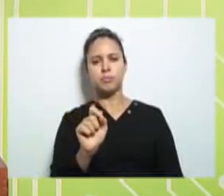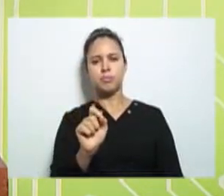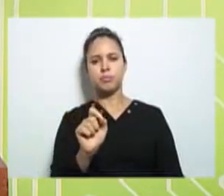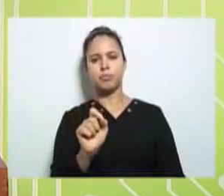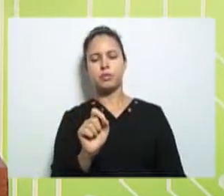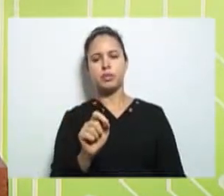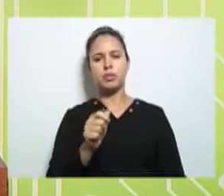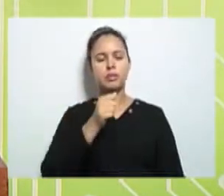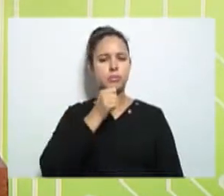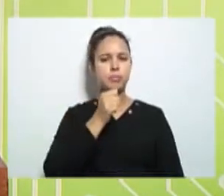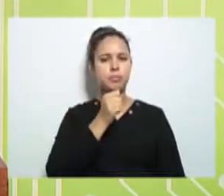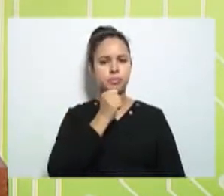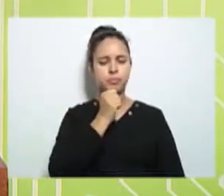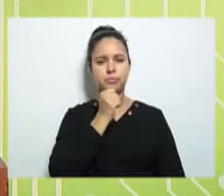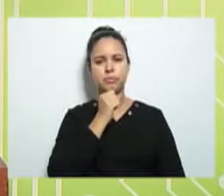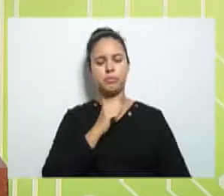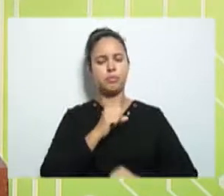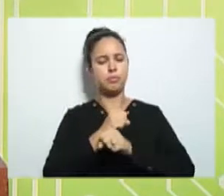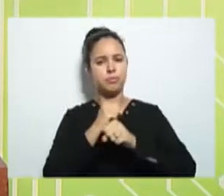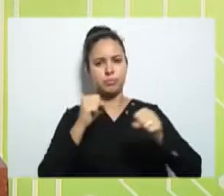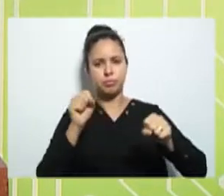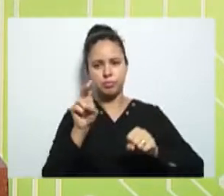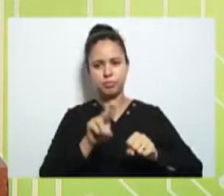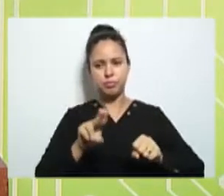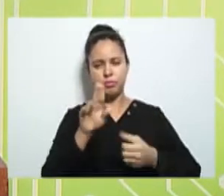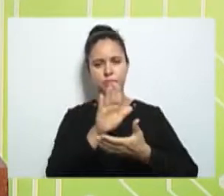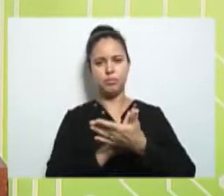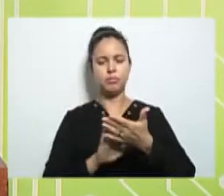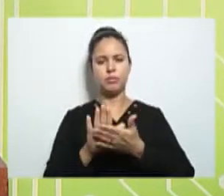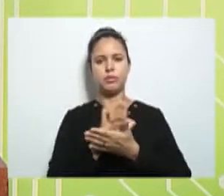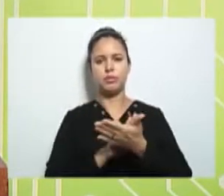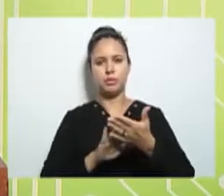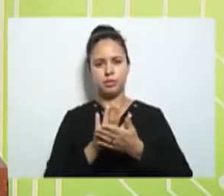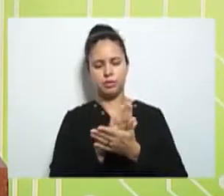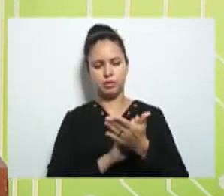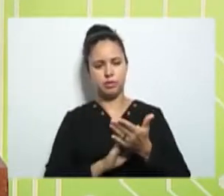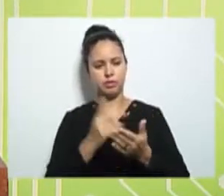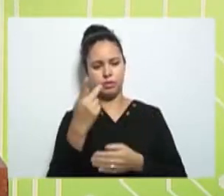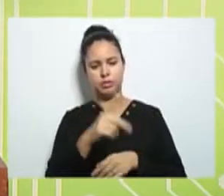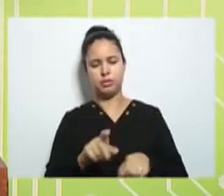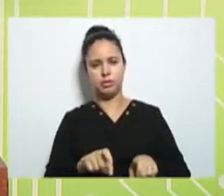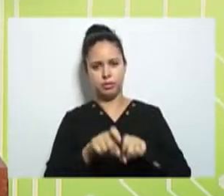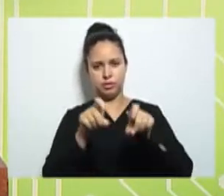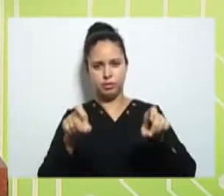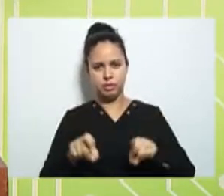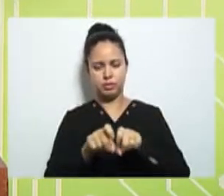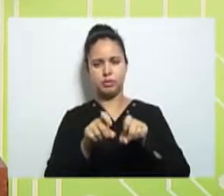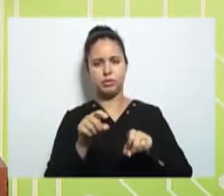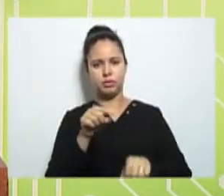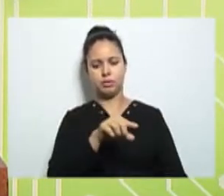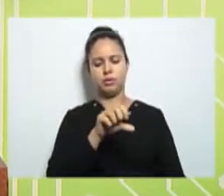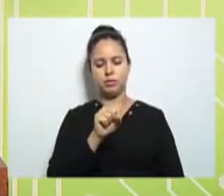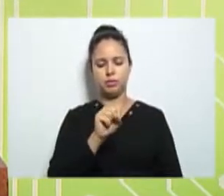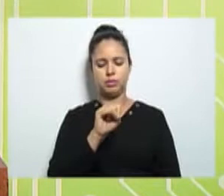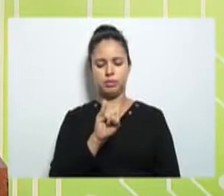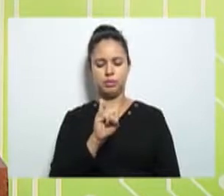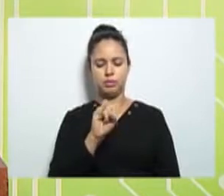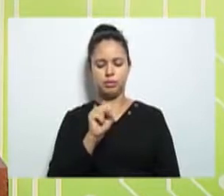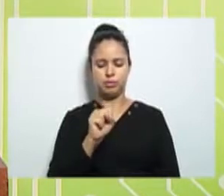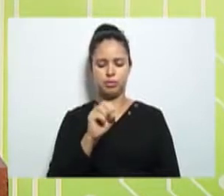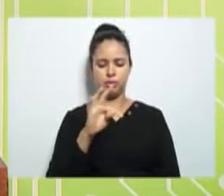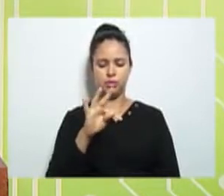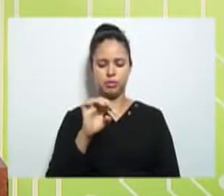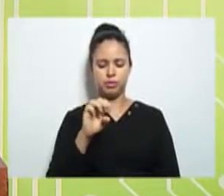eu não consigo utilizar nada, simplesmente nada da minha máquina, tá? E ele, gente, evoluiu muito